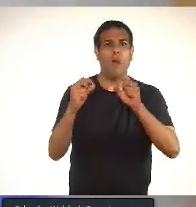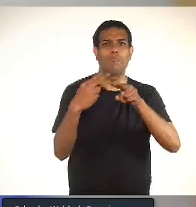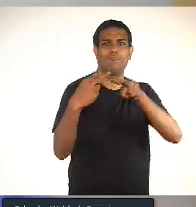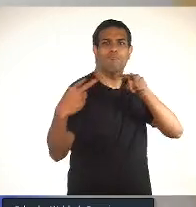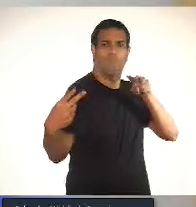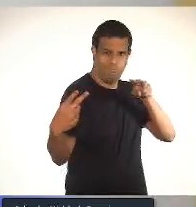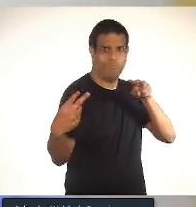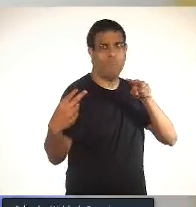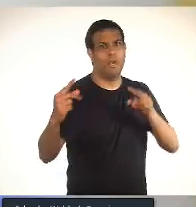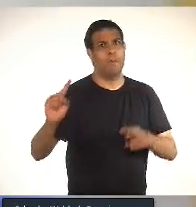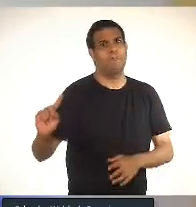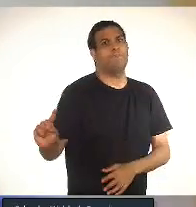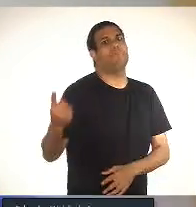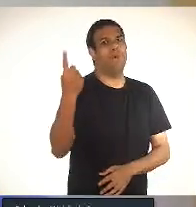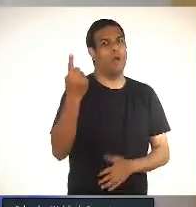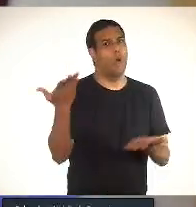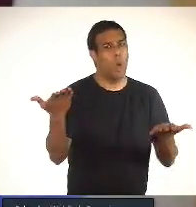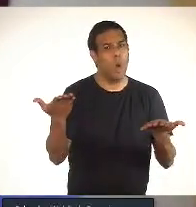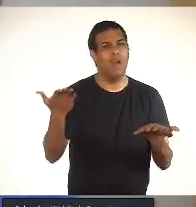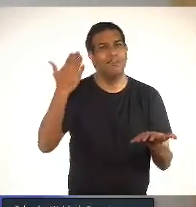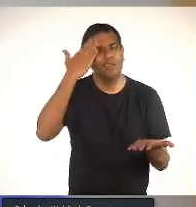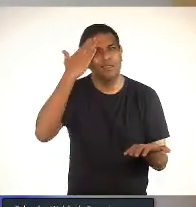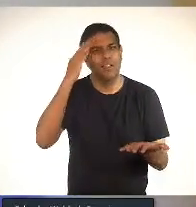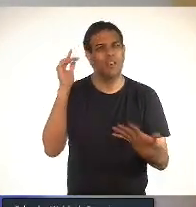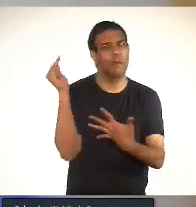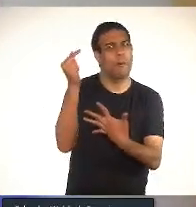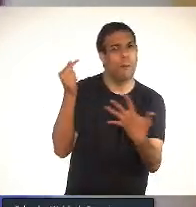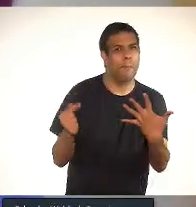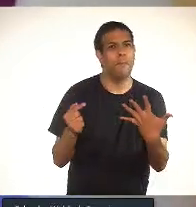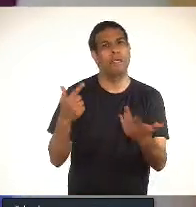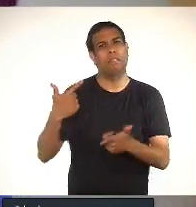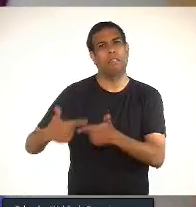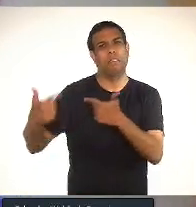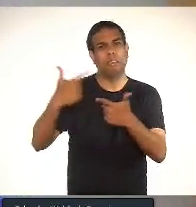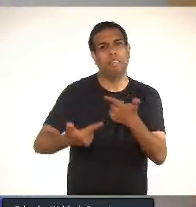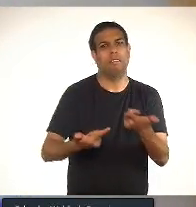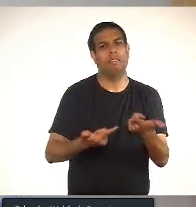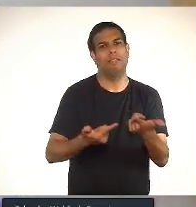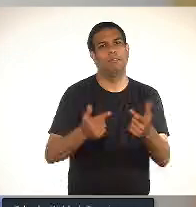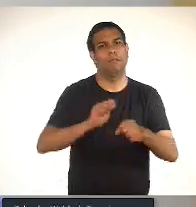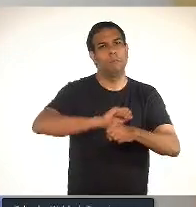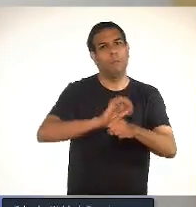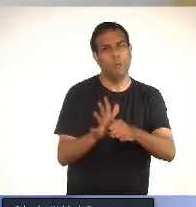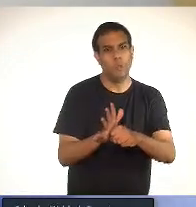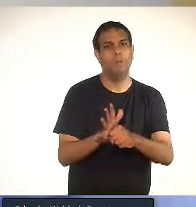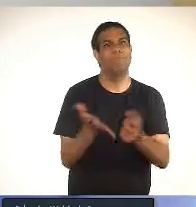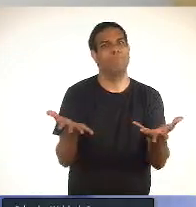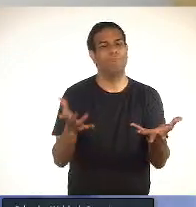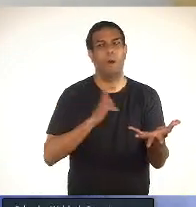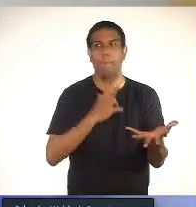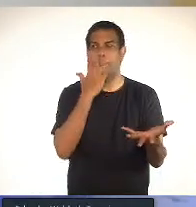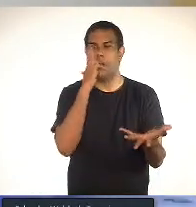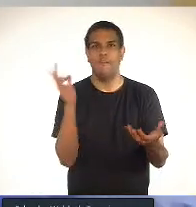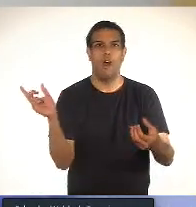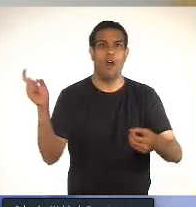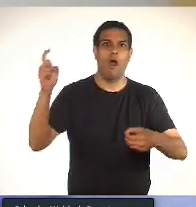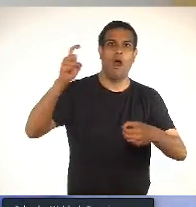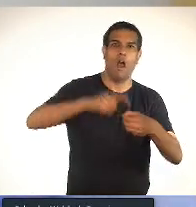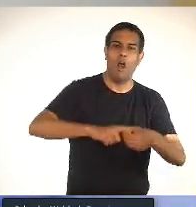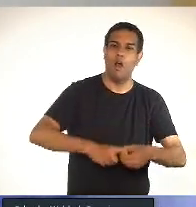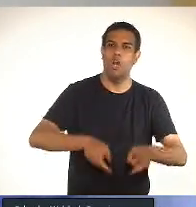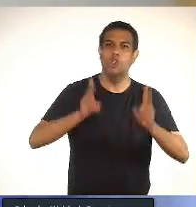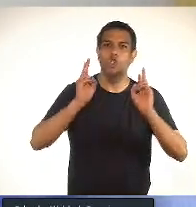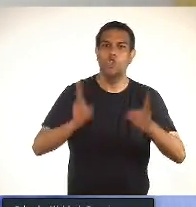virtual, né, pela primeira vez, em função das condições graves, né, da pandemia, que volta a